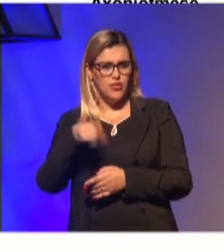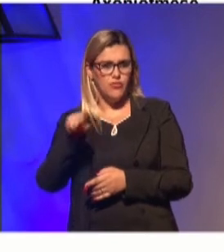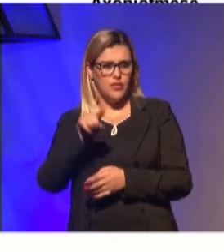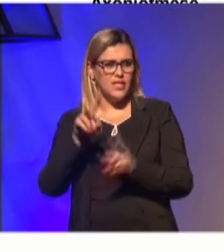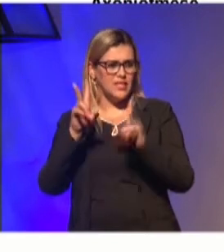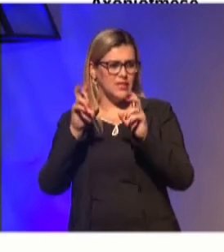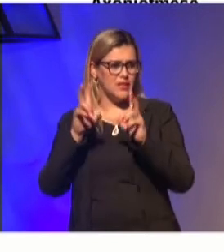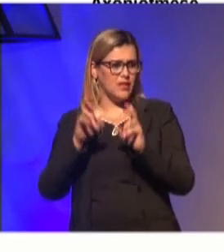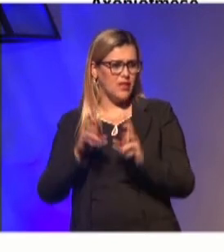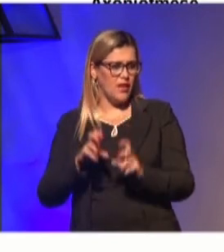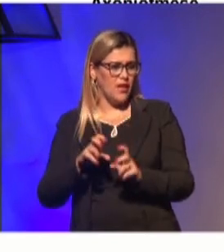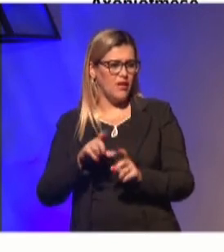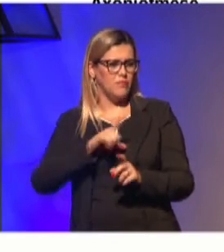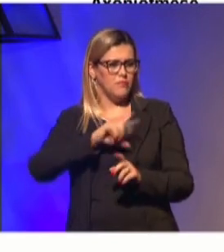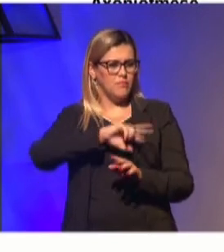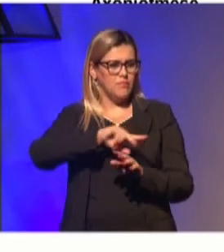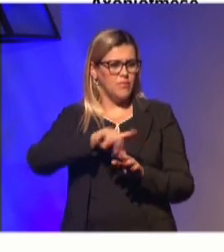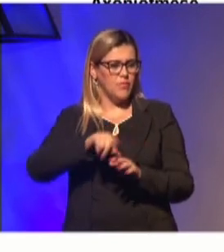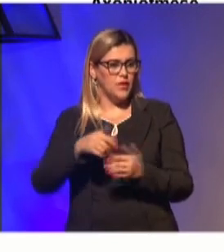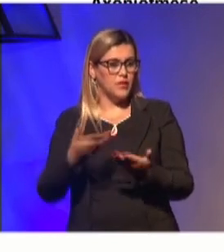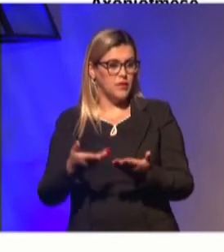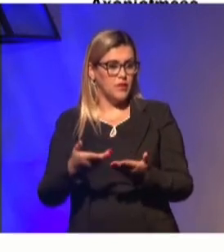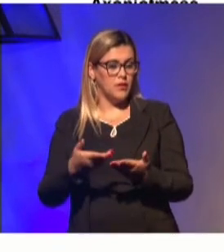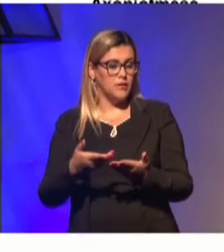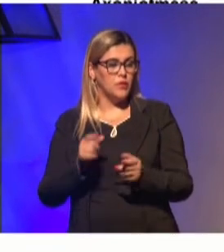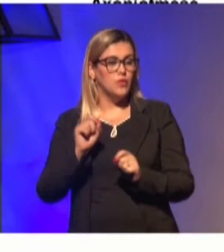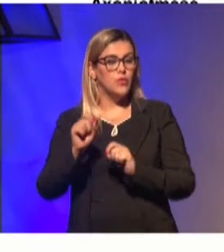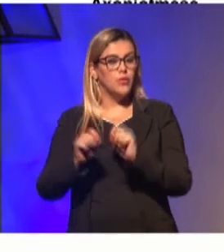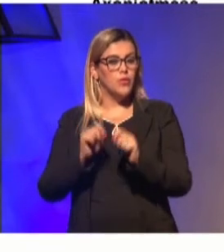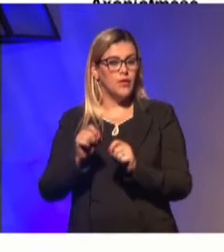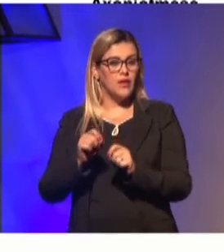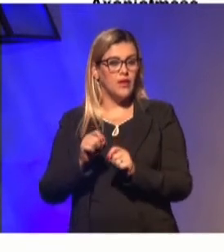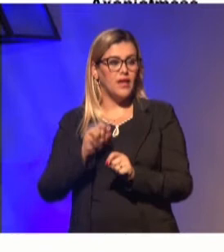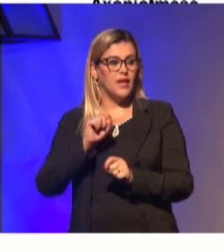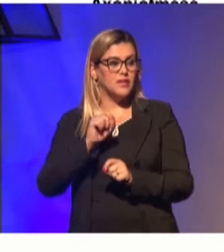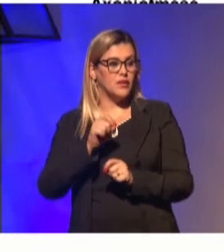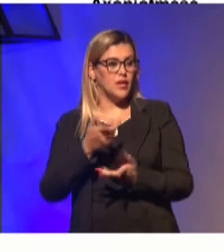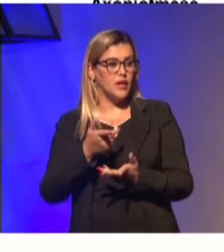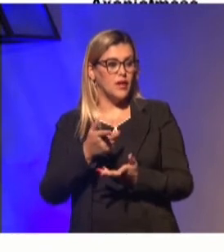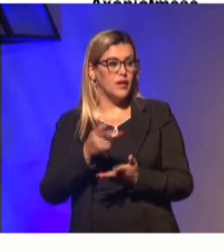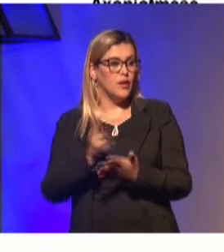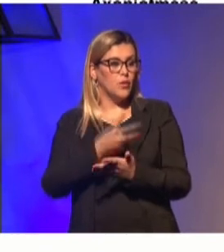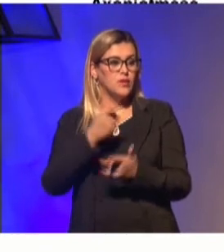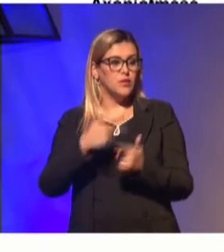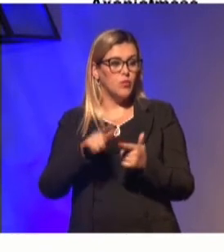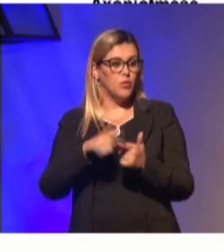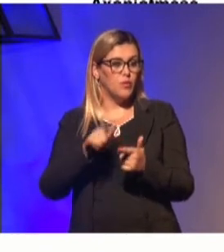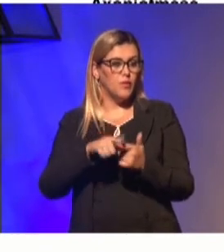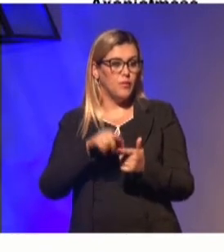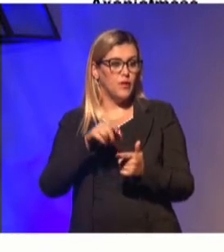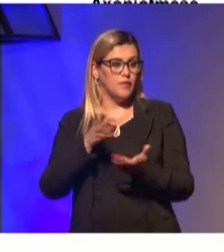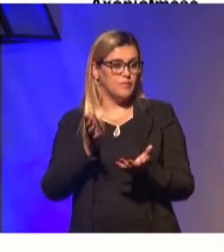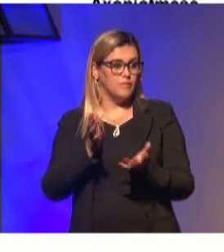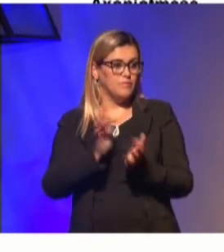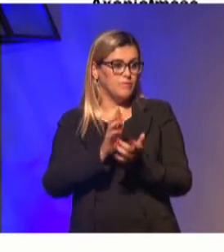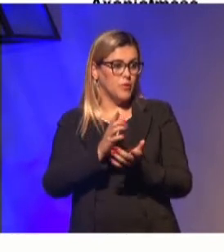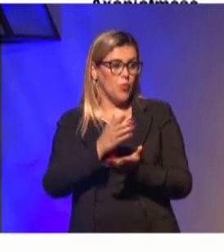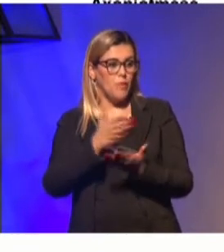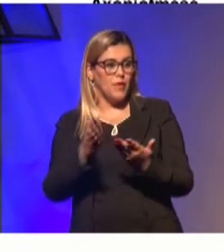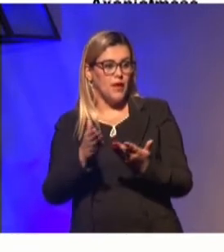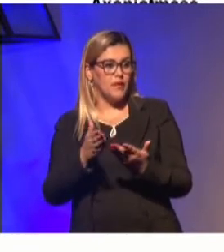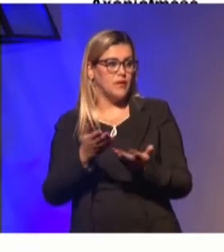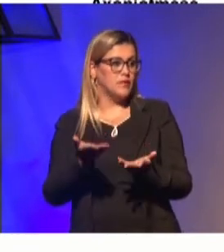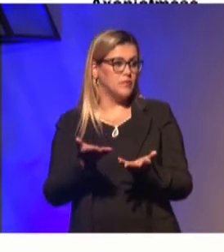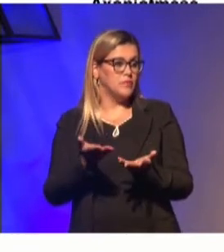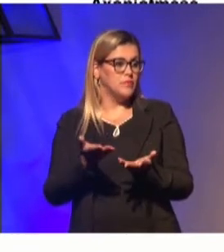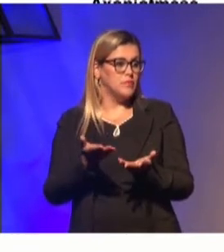A neuropraxia, a axonotimese e a neurotimese. Então, a neuropraxia sendo aquela lesão da minha bainha, uma perda lá